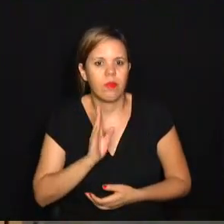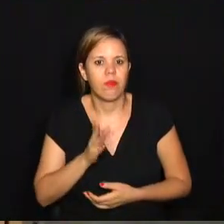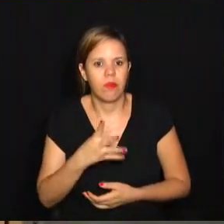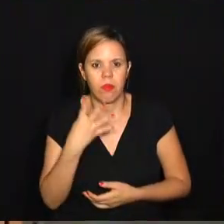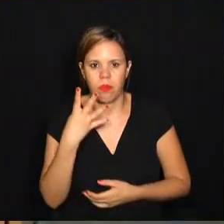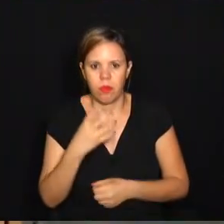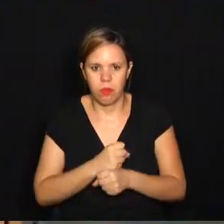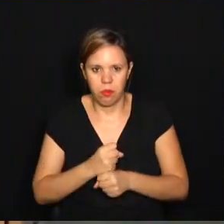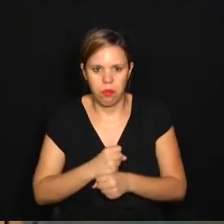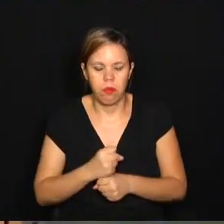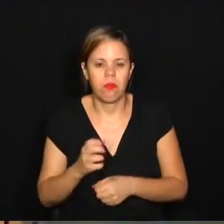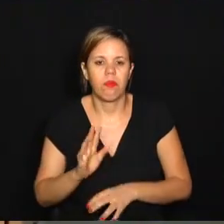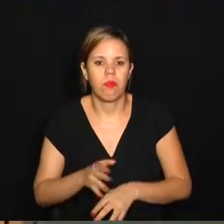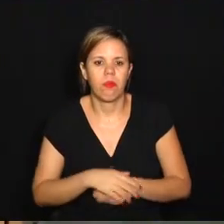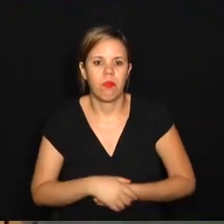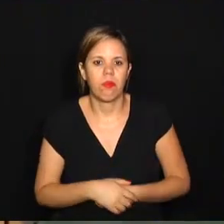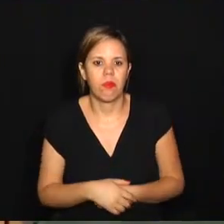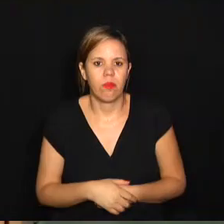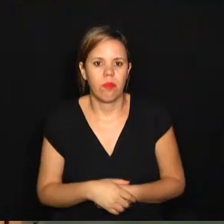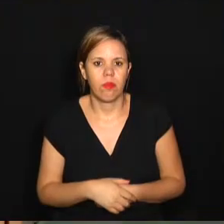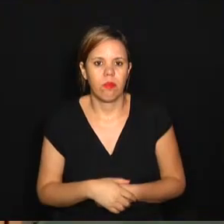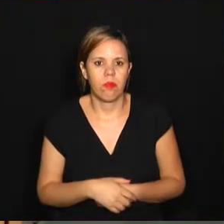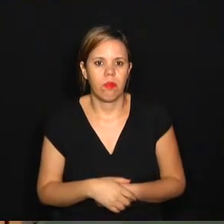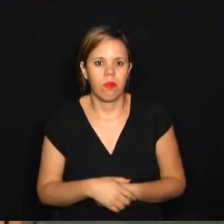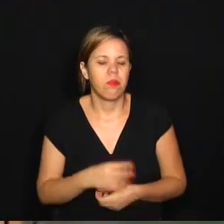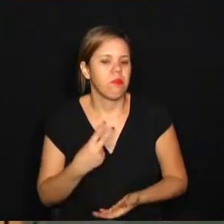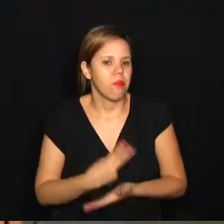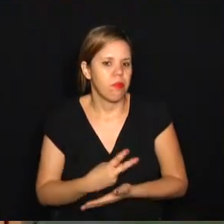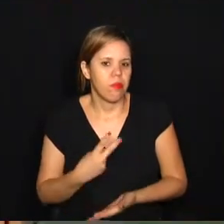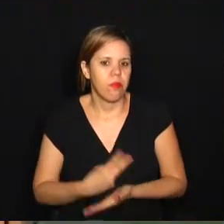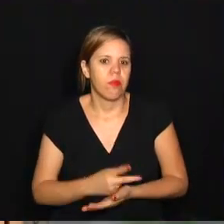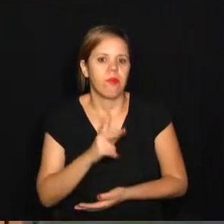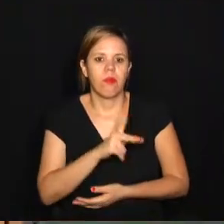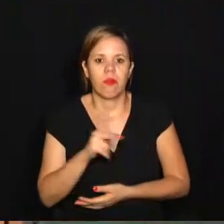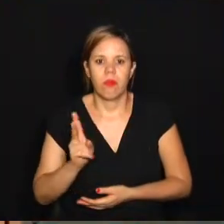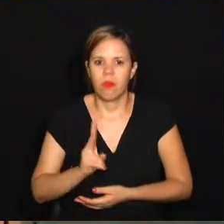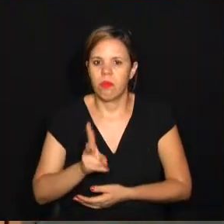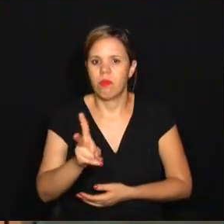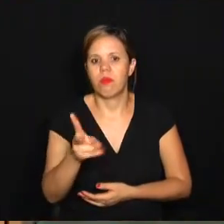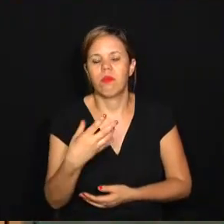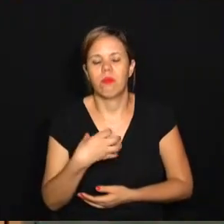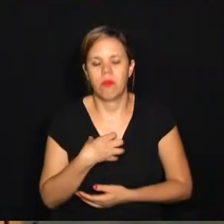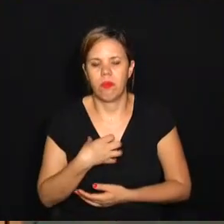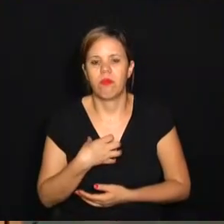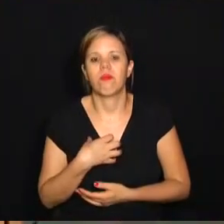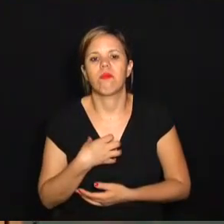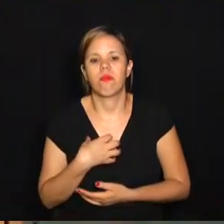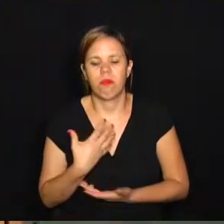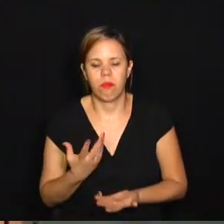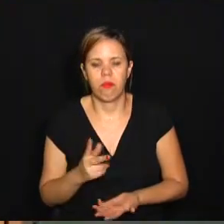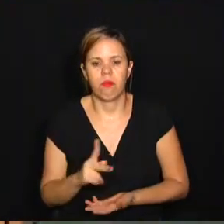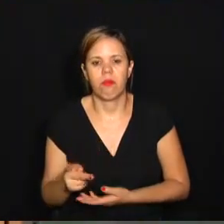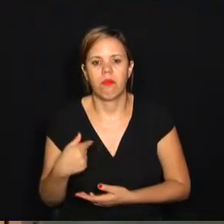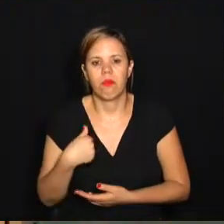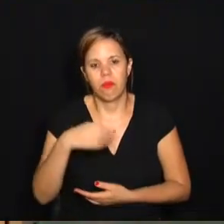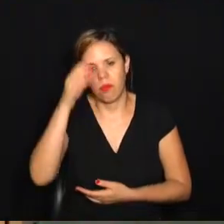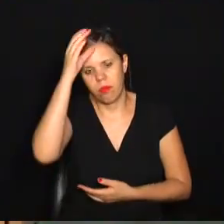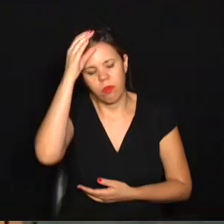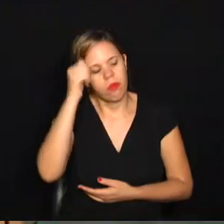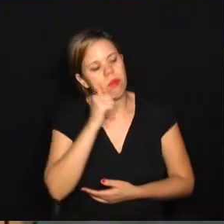4 anos, e mesmo assim, né, professora eu serei sempre. Aí ele falou assim: